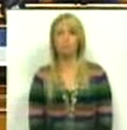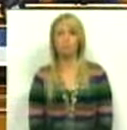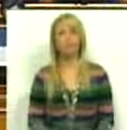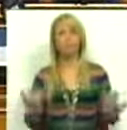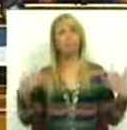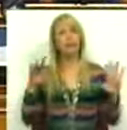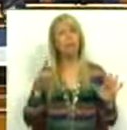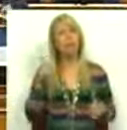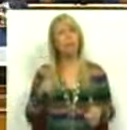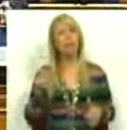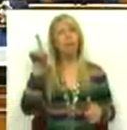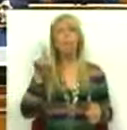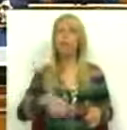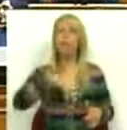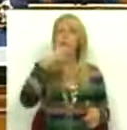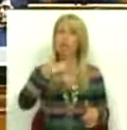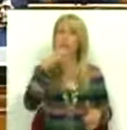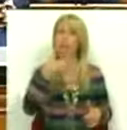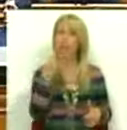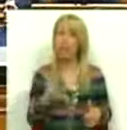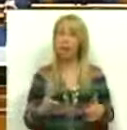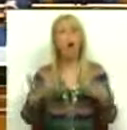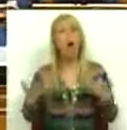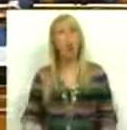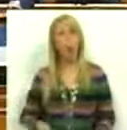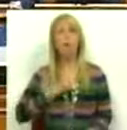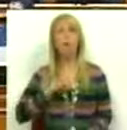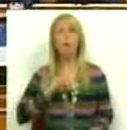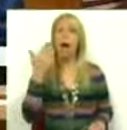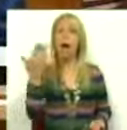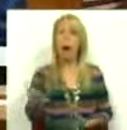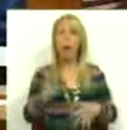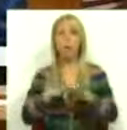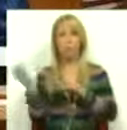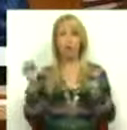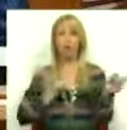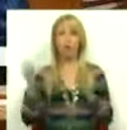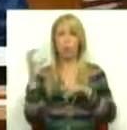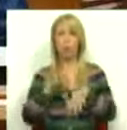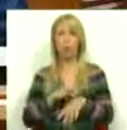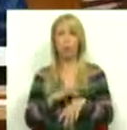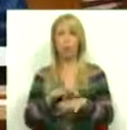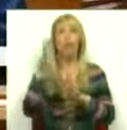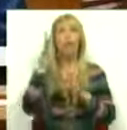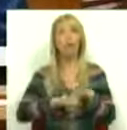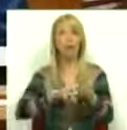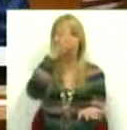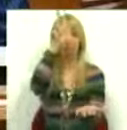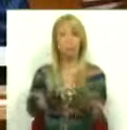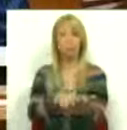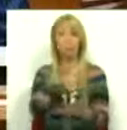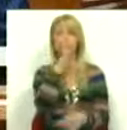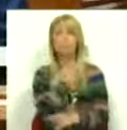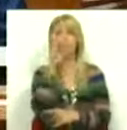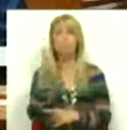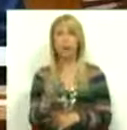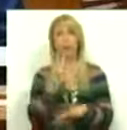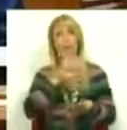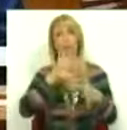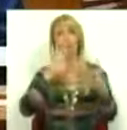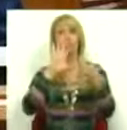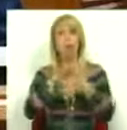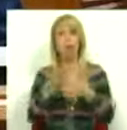Mas conviria também explicar-lhe, agora que está tão preocupado com o transporte de doentes, que as regras aprovadas e aplicadas para o transporte